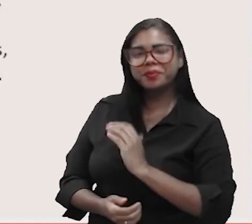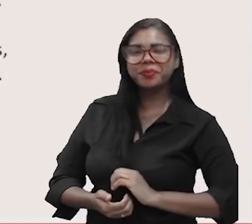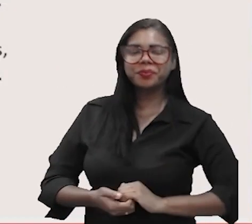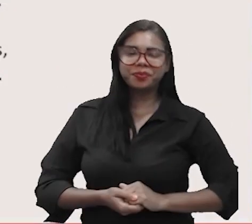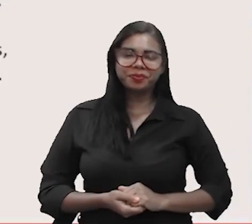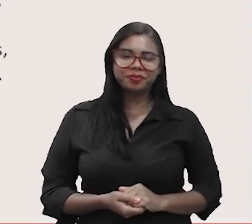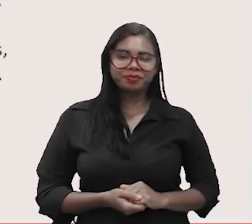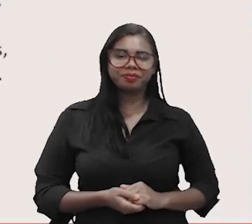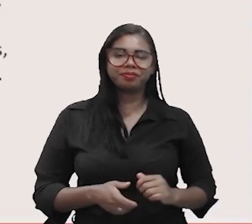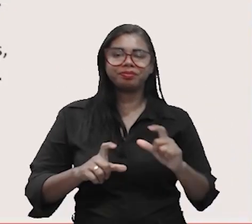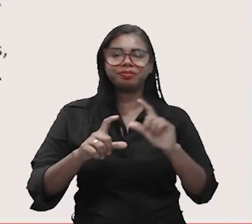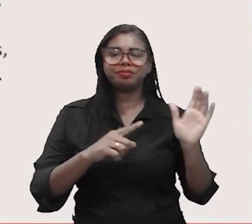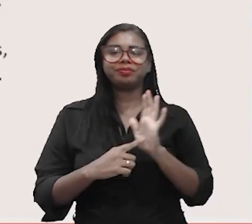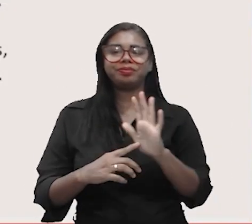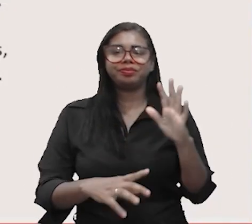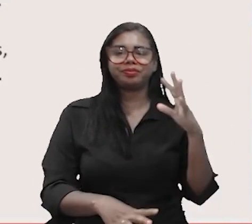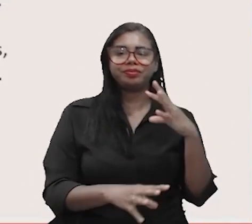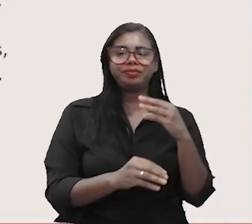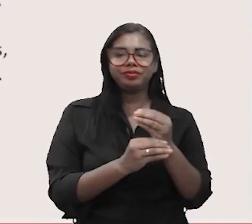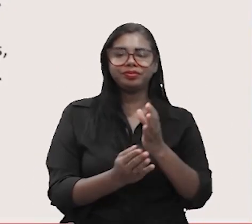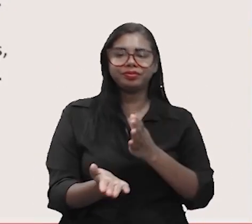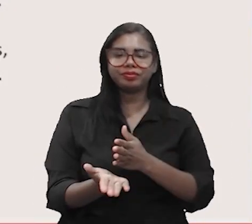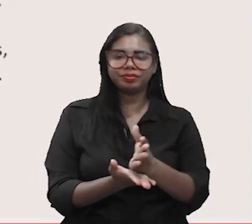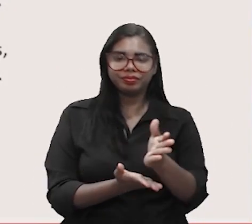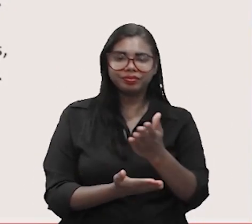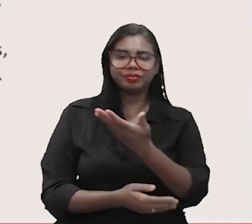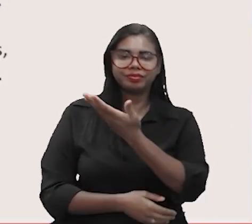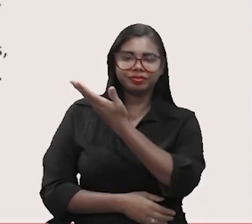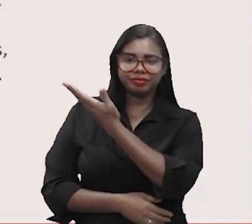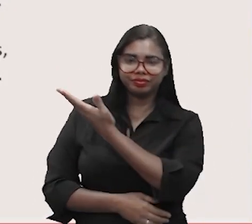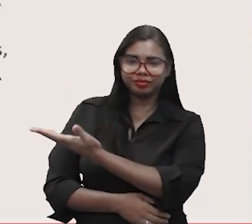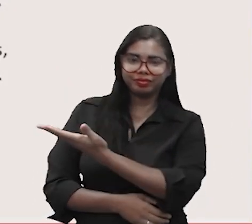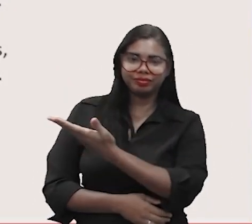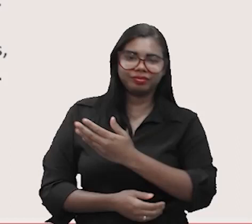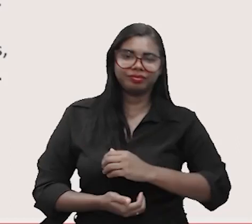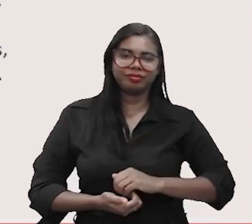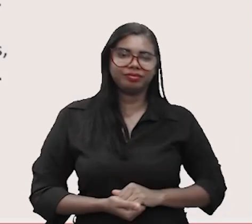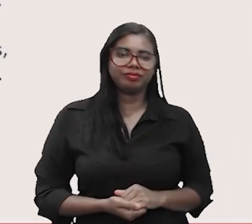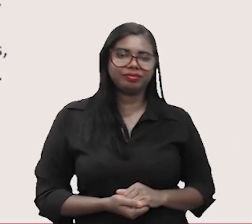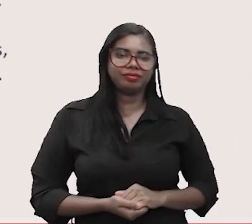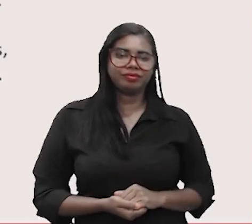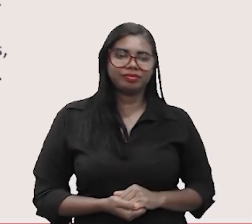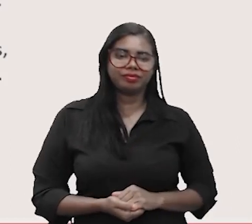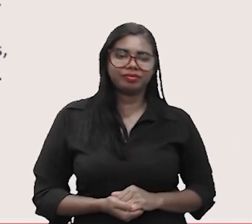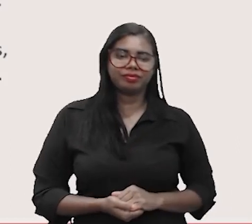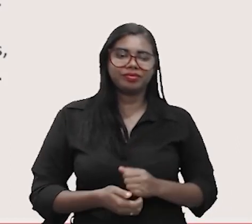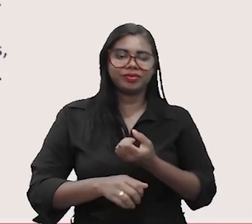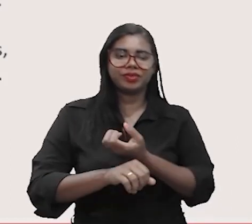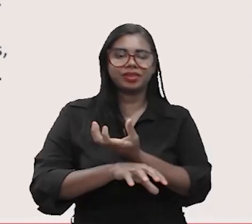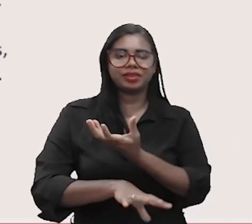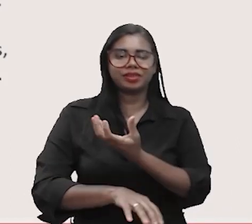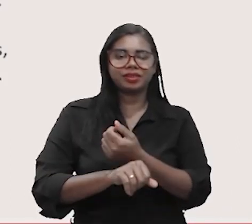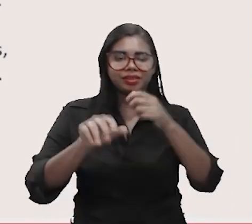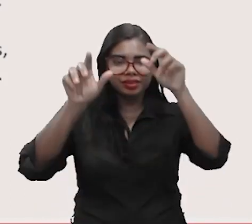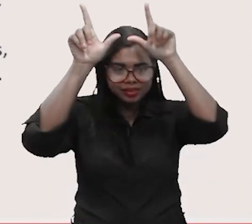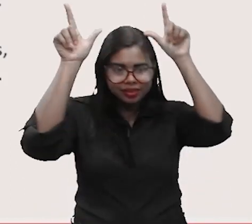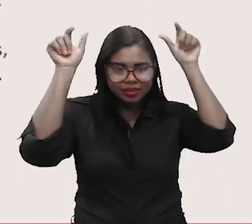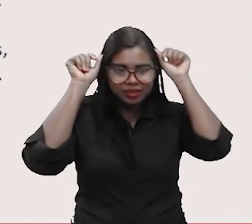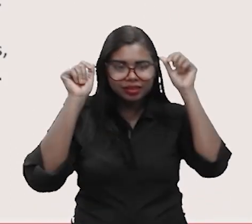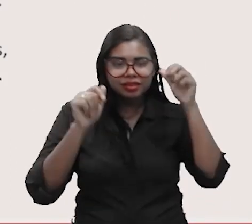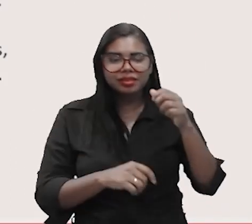Isaías Caminha, é de 1909. Então, ó, os Sertões, 1902, ele já chega em 1909,